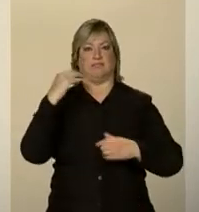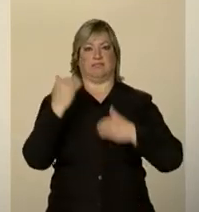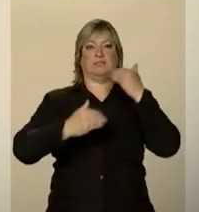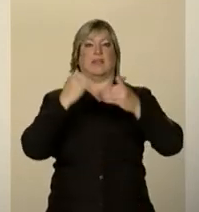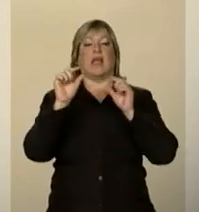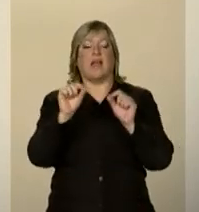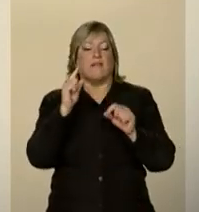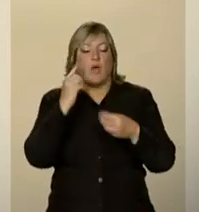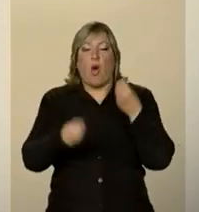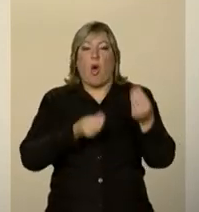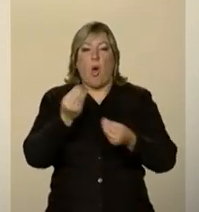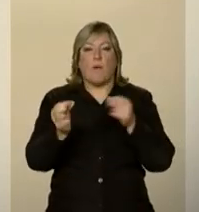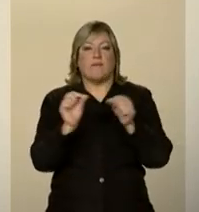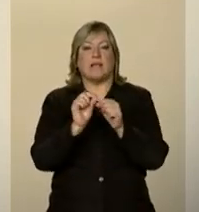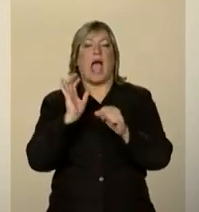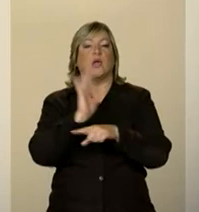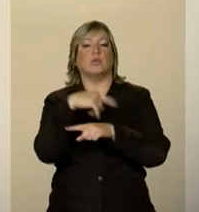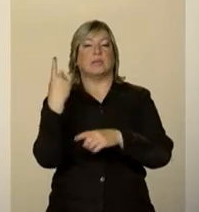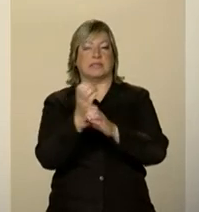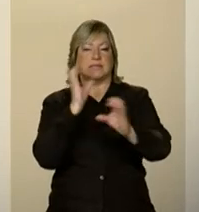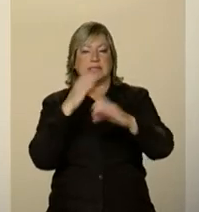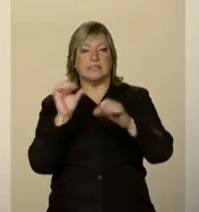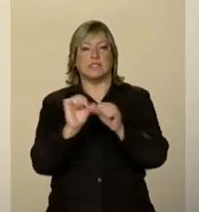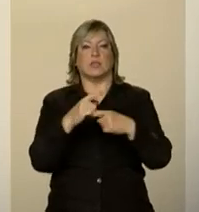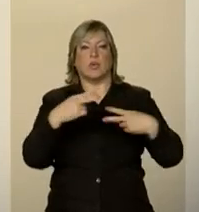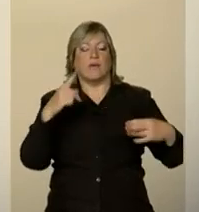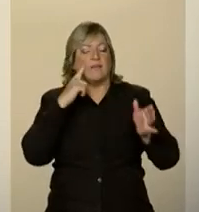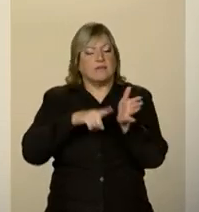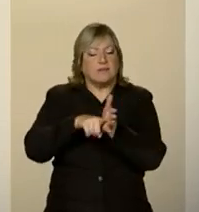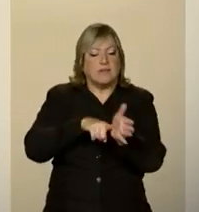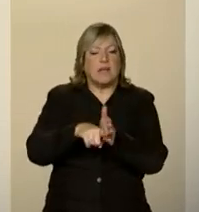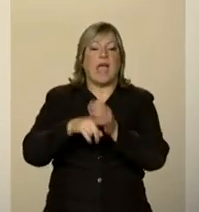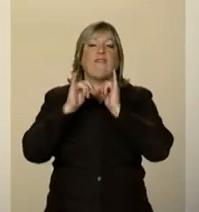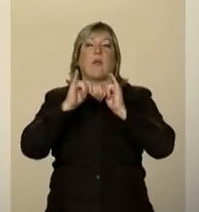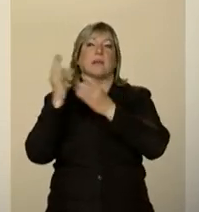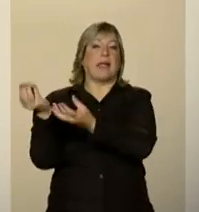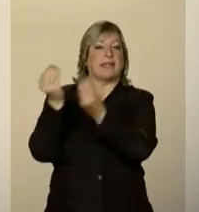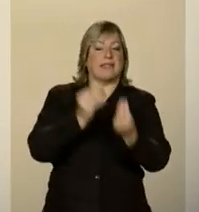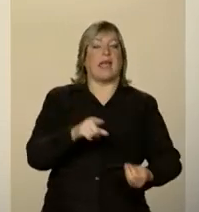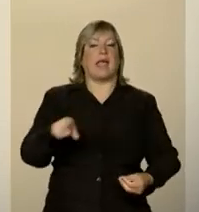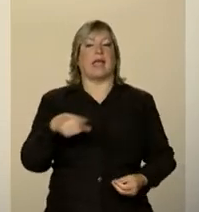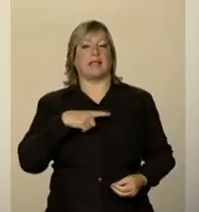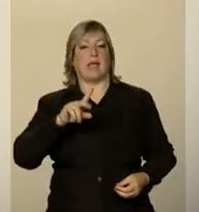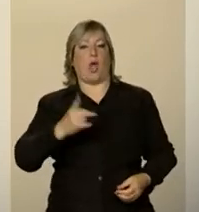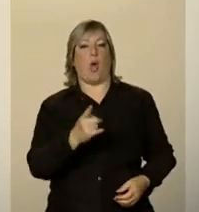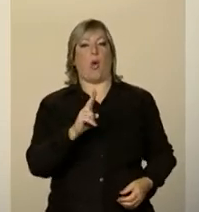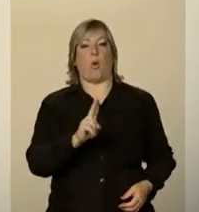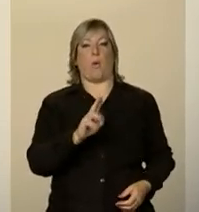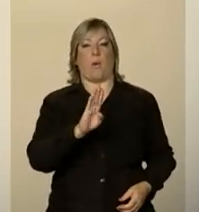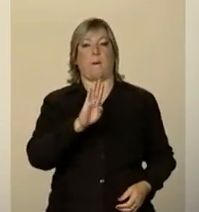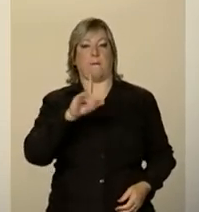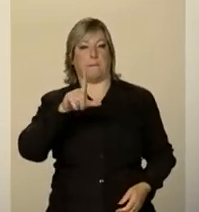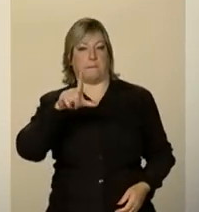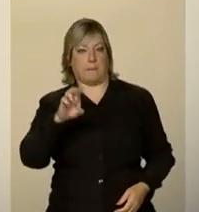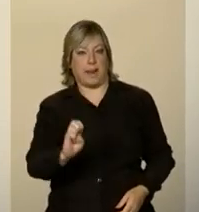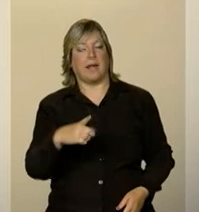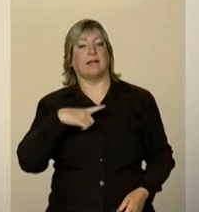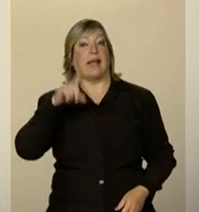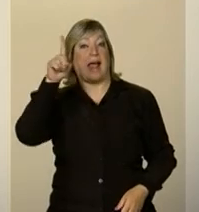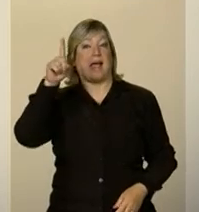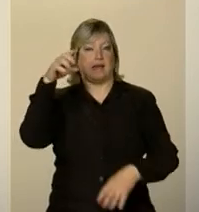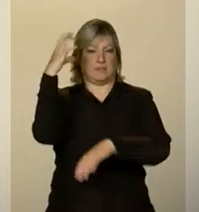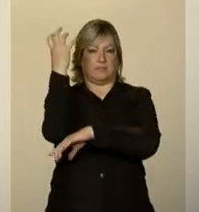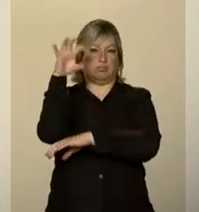aplicativos para ajudar os cientistas a analisar os dados enviados pelo telescópio Hubble lá do espaço